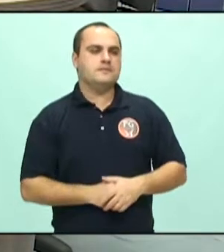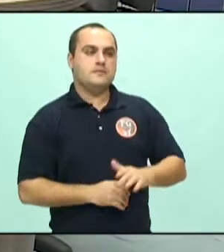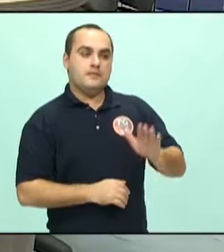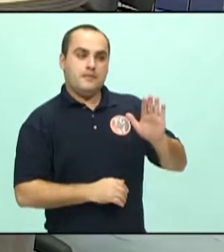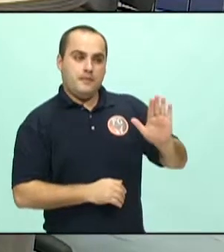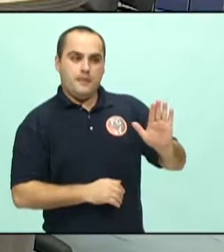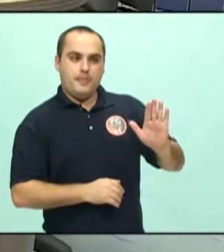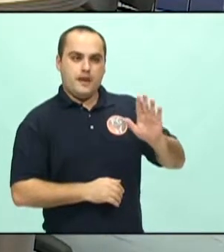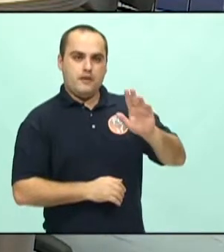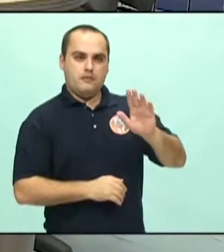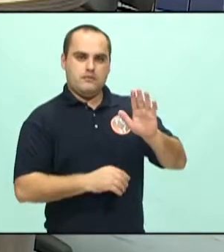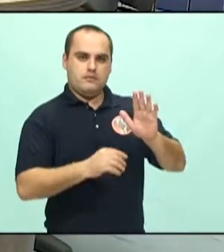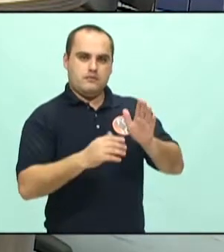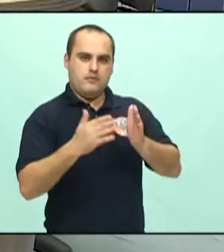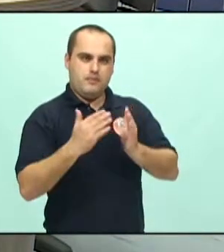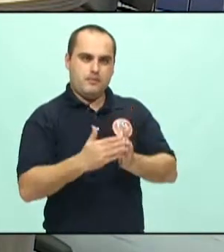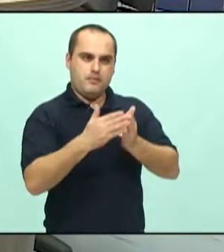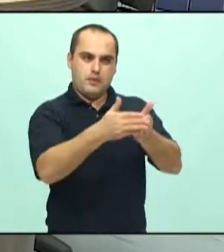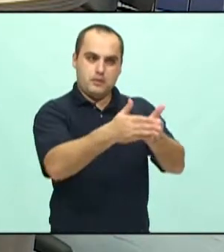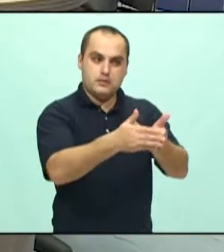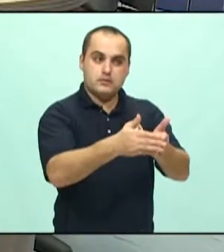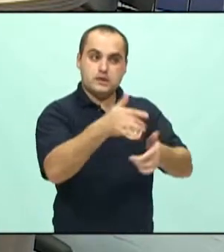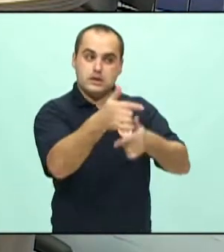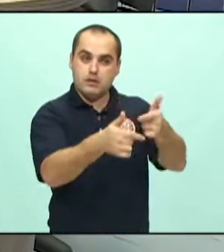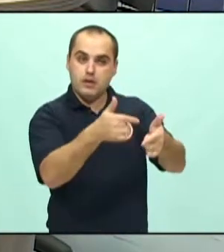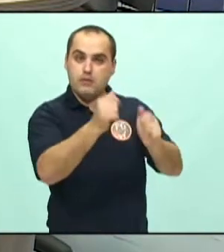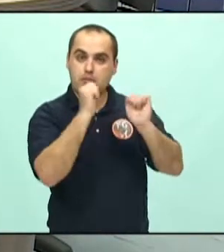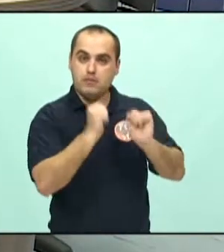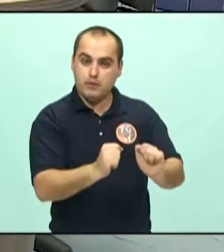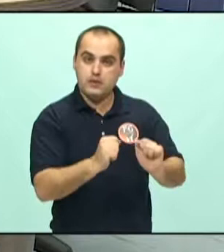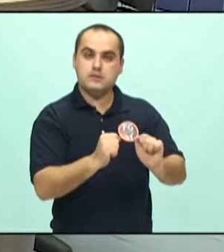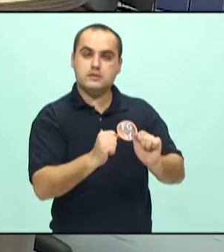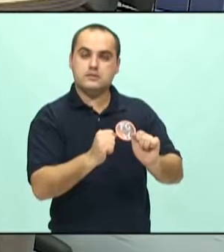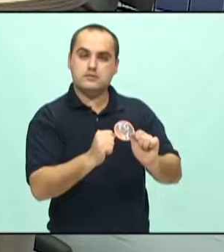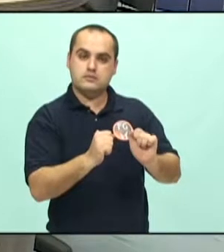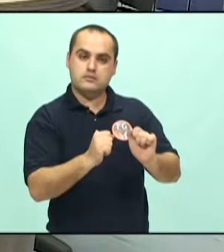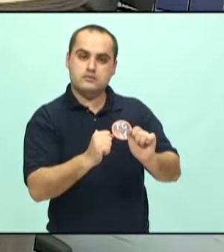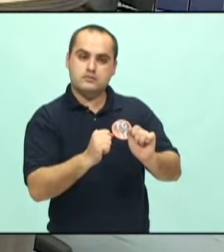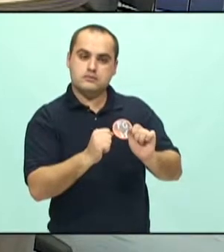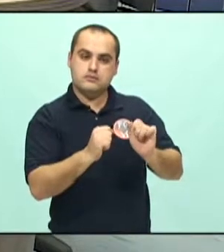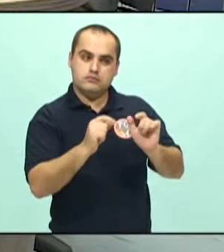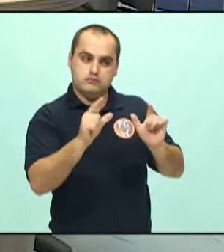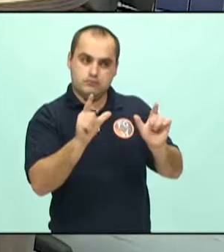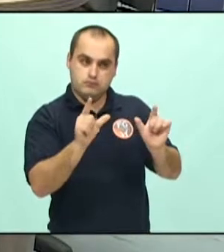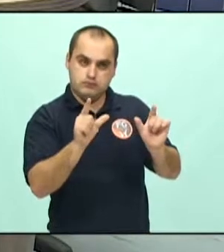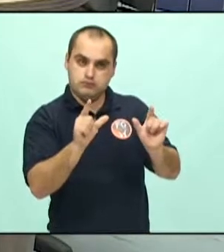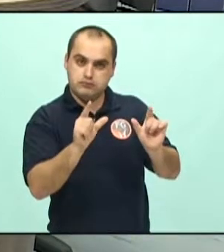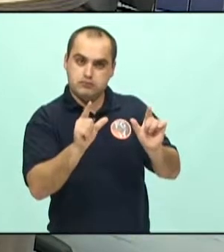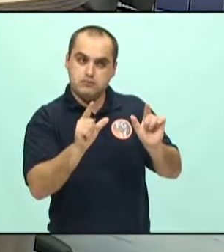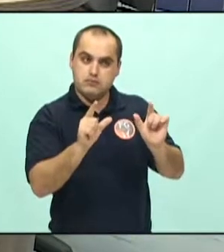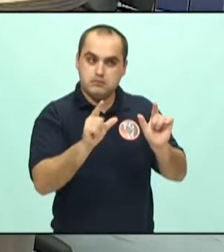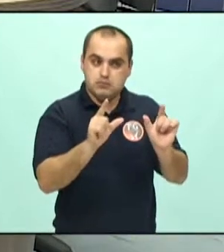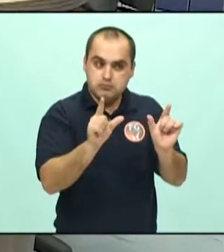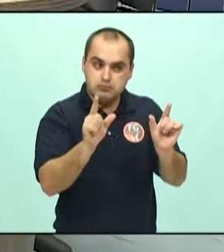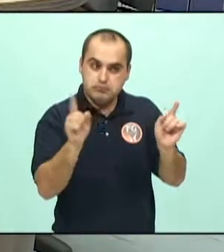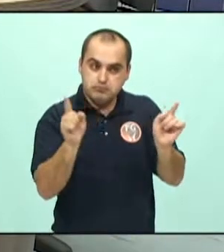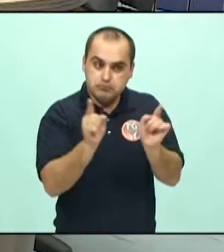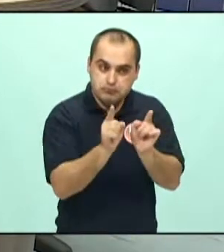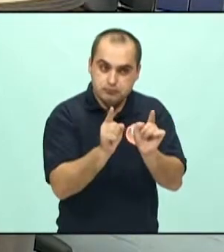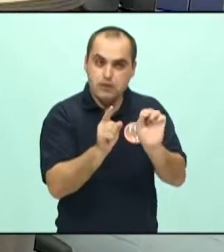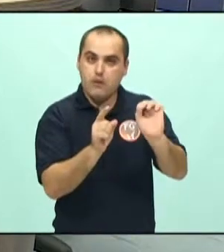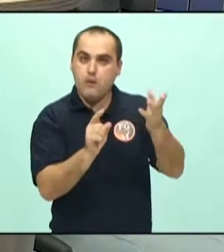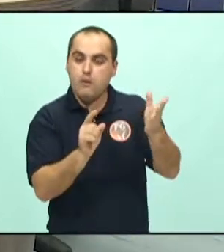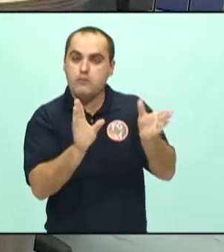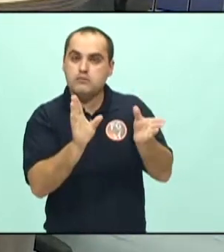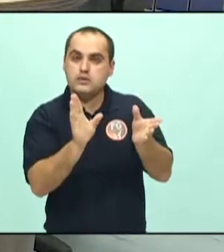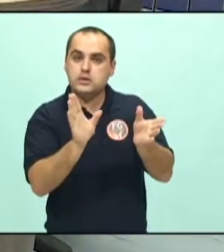tende a diminuir mais ainda ou corre risco de desaparecer com o surgimento de novas tecnologias nas próximas décadas,